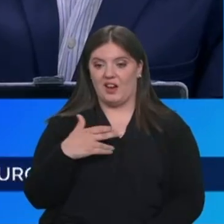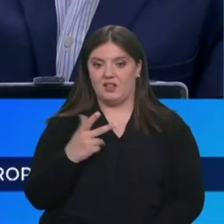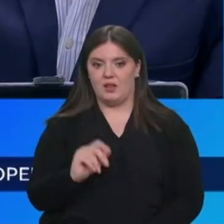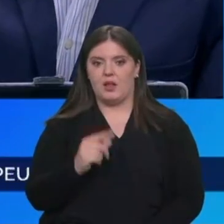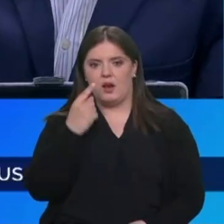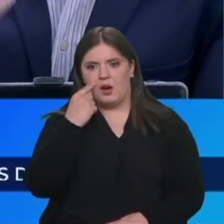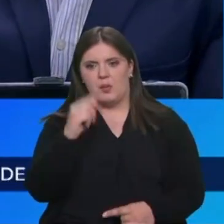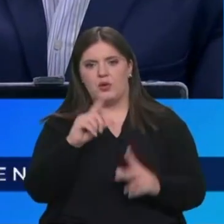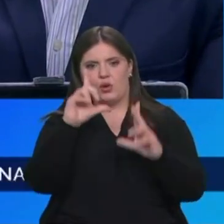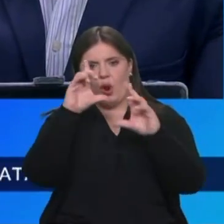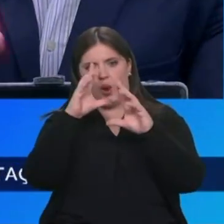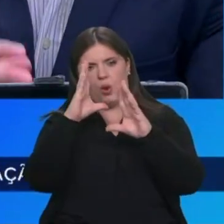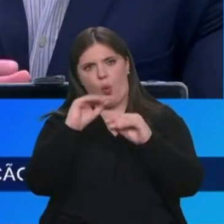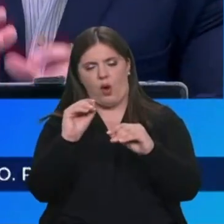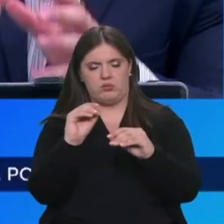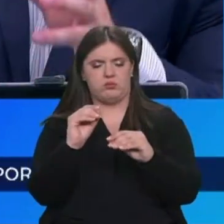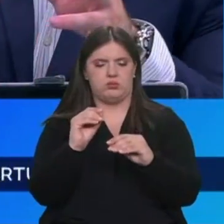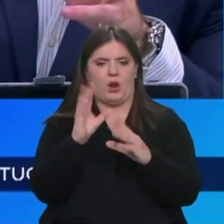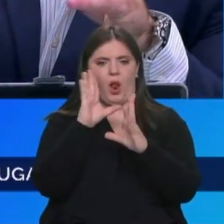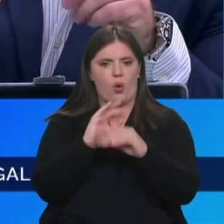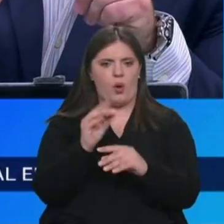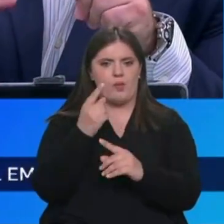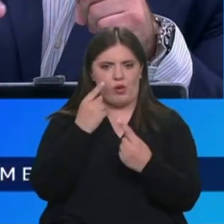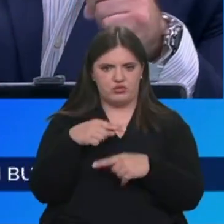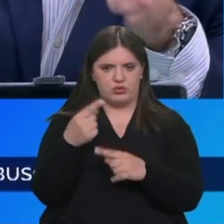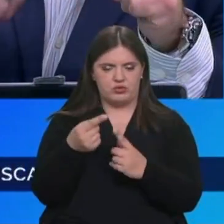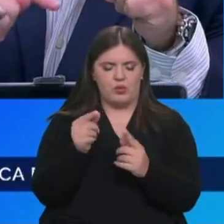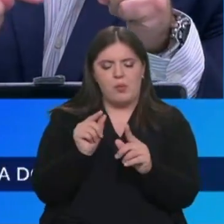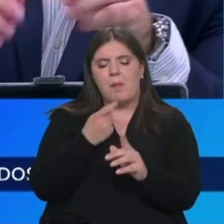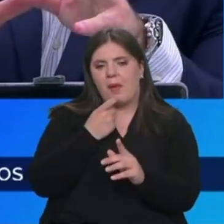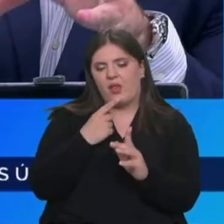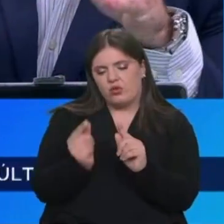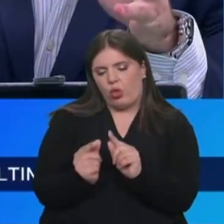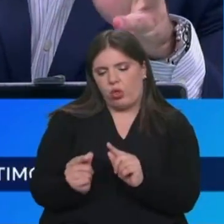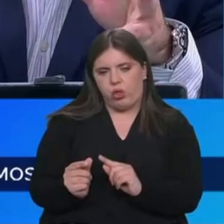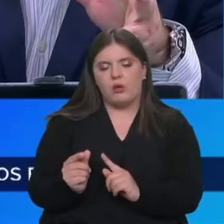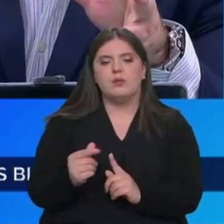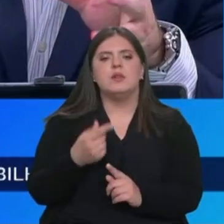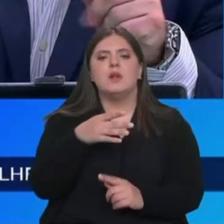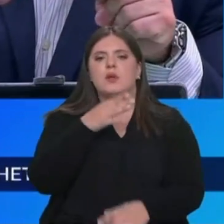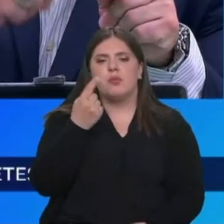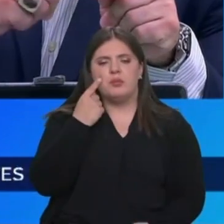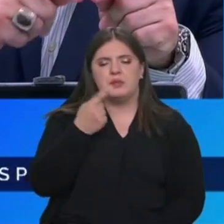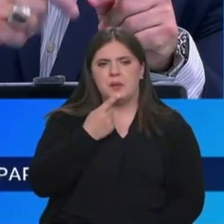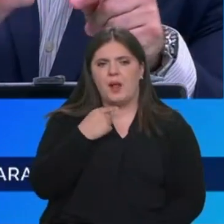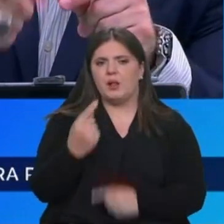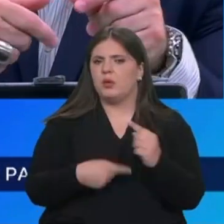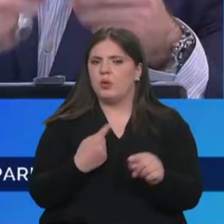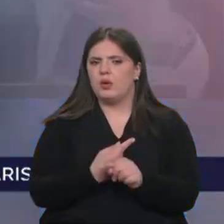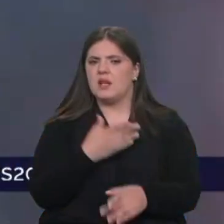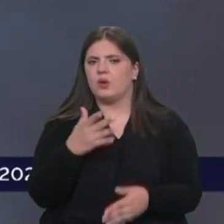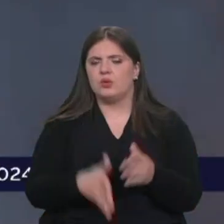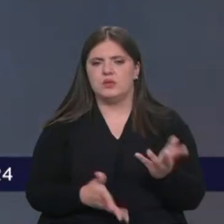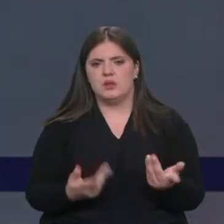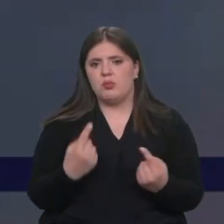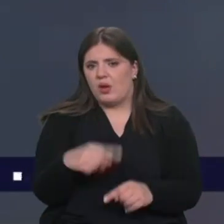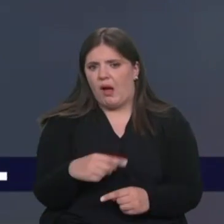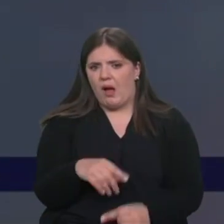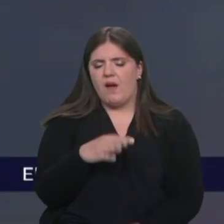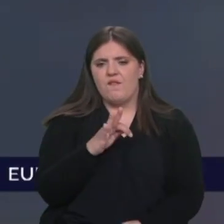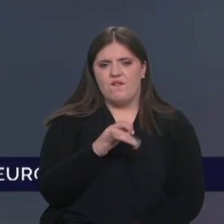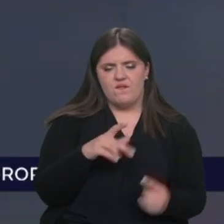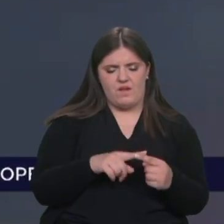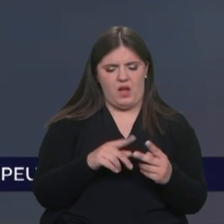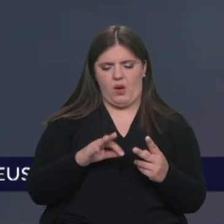amostras lunares, de pedras da Lua, os cientistas percebem que há 2 milhões de anos algo aconteceu, porque nós encontramos esses isótopos de ferro, de